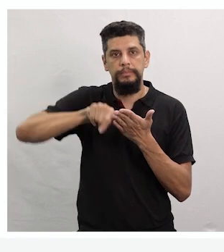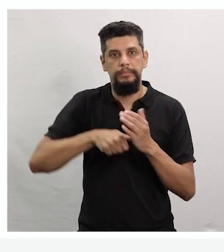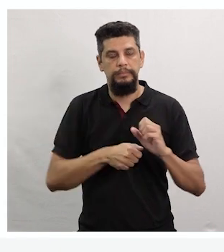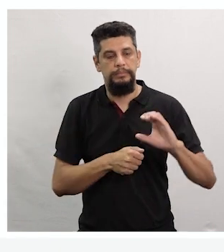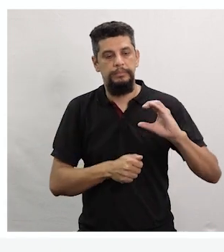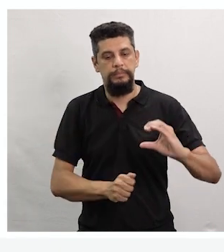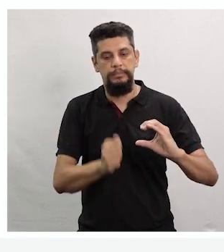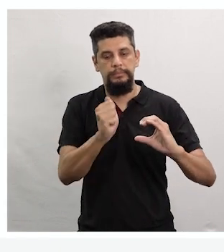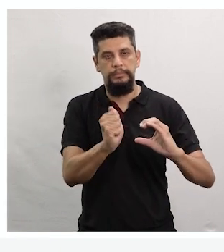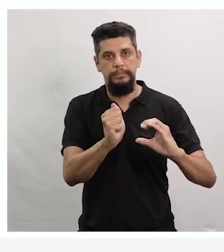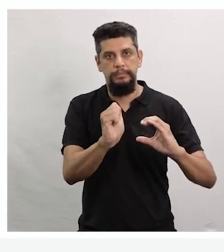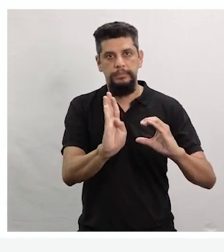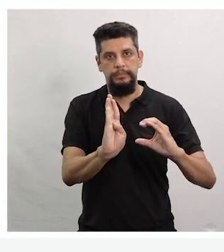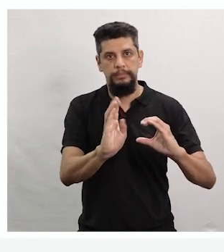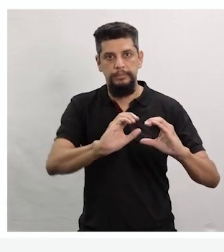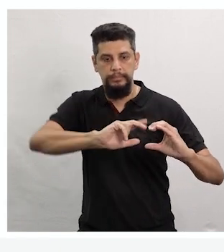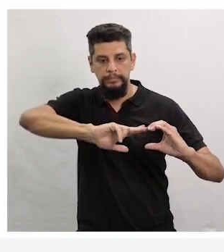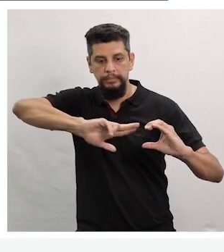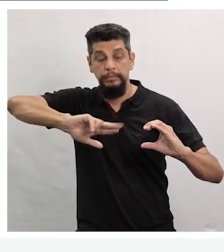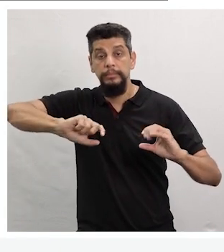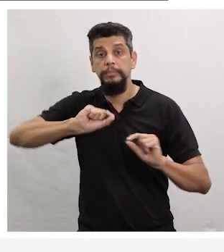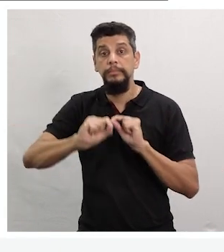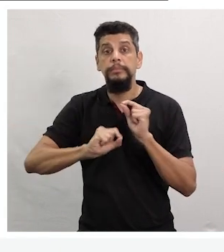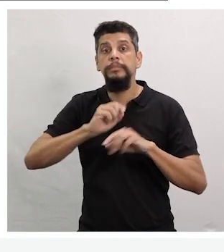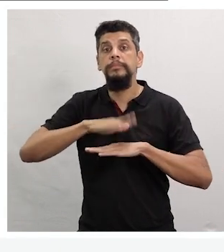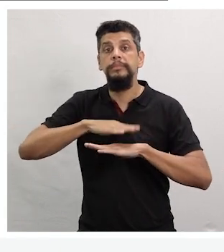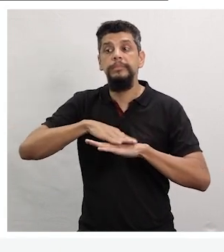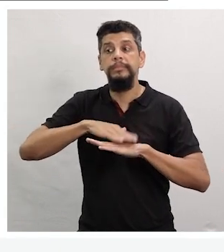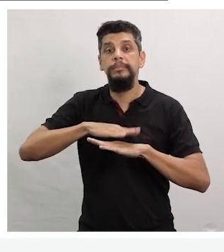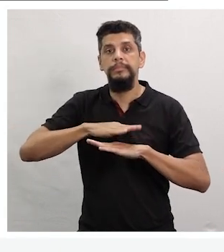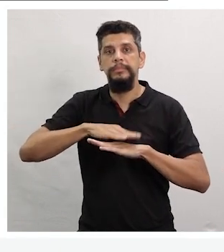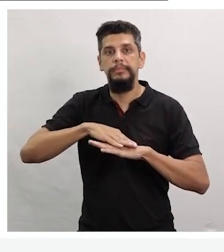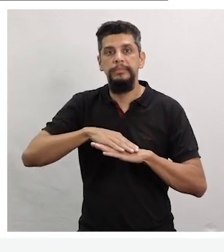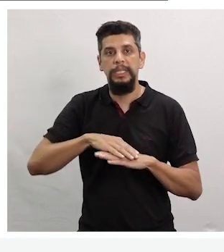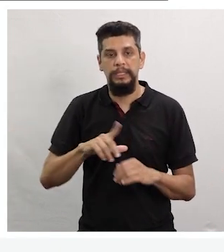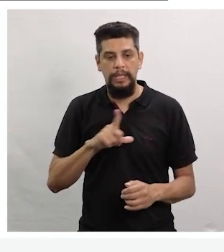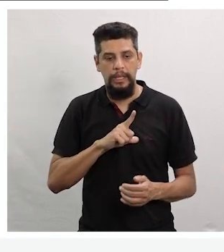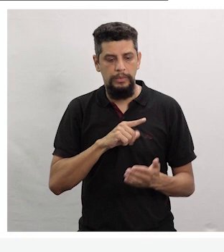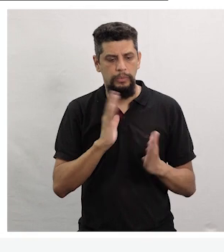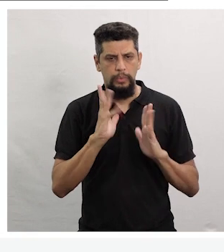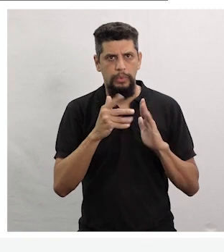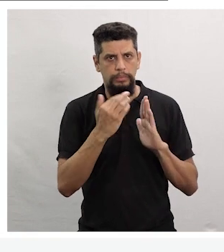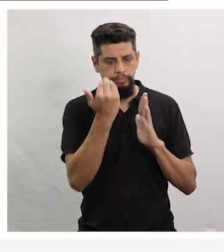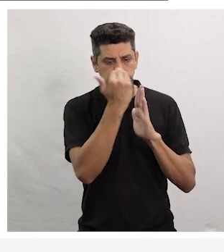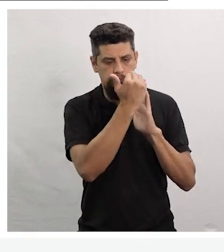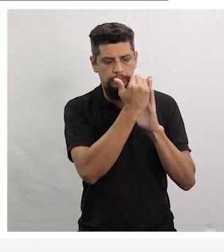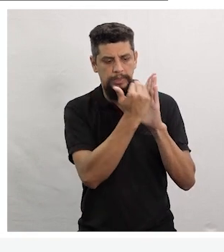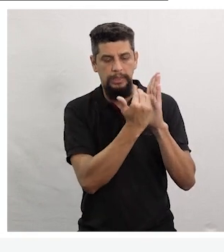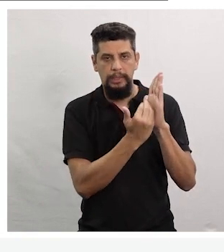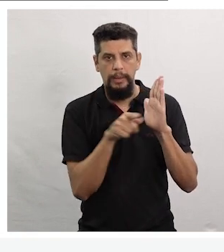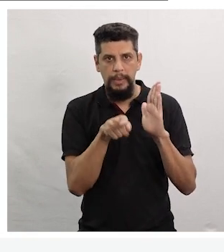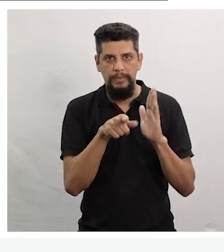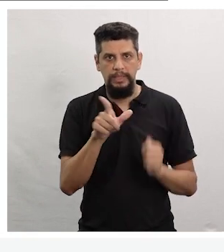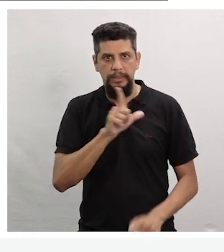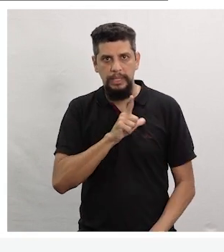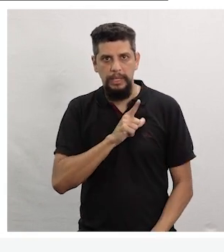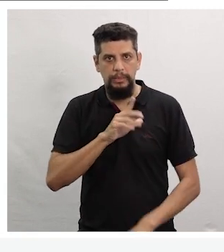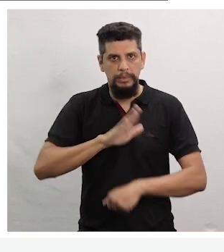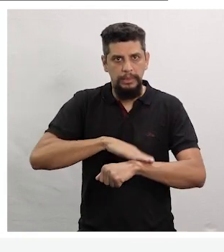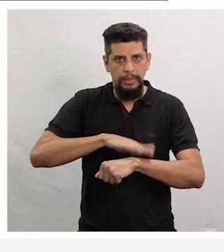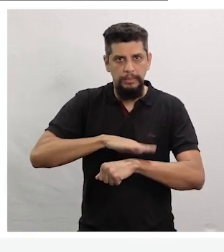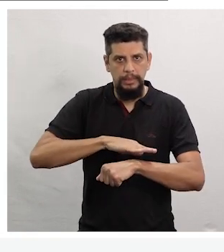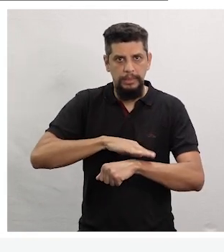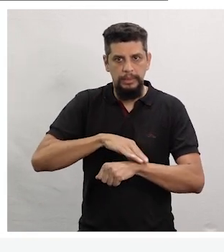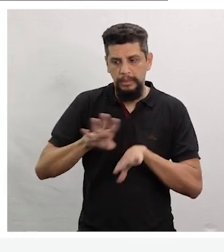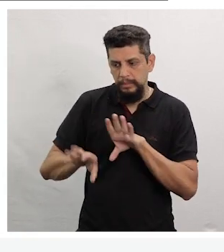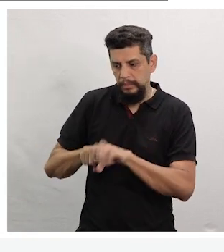alfabeto móvel E deixamos aqui a relação para vocês para vocês terem o tempo